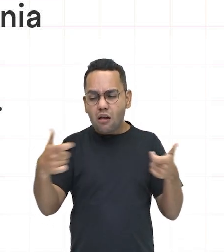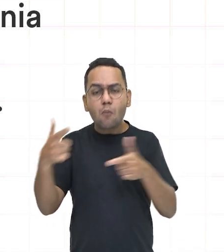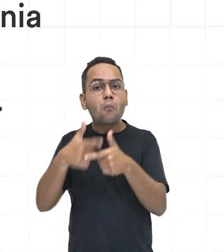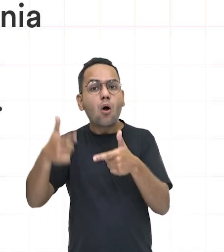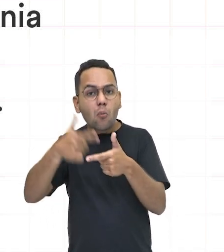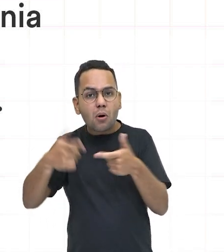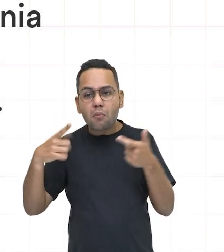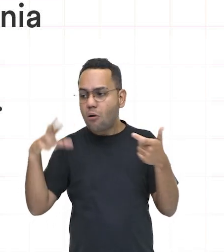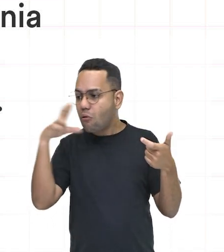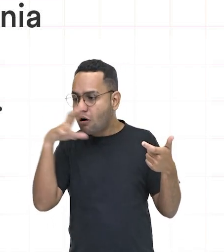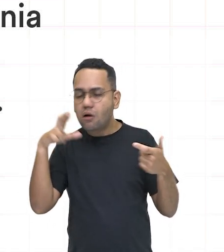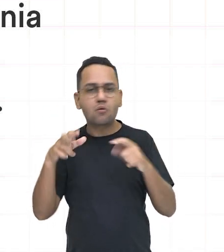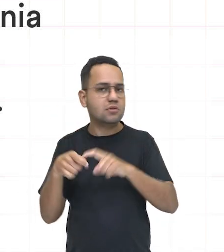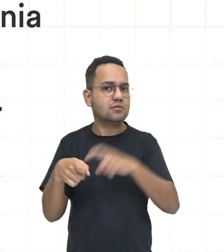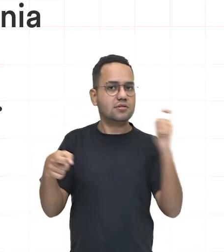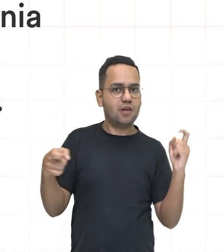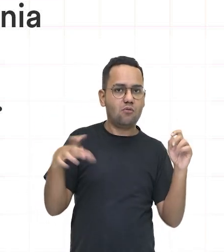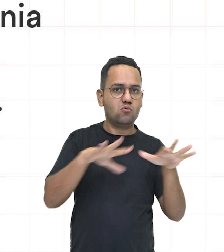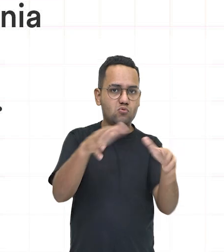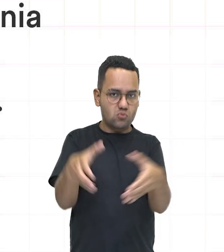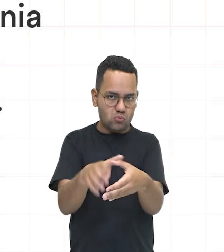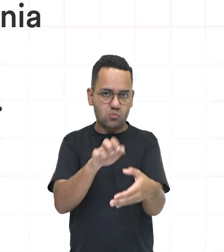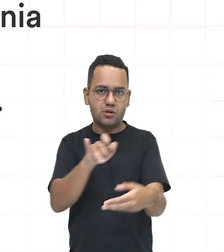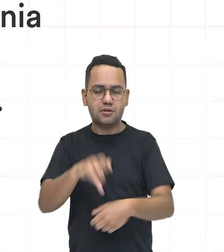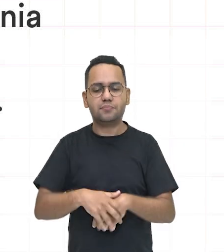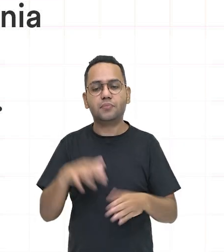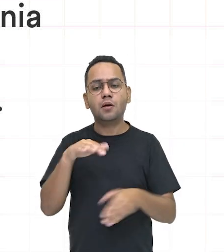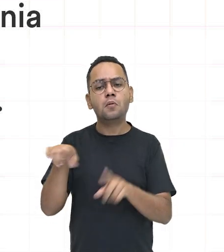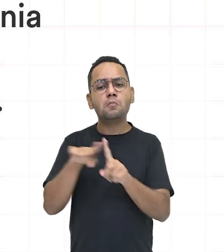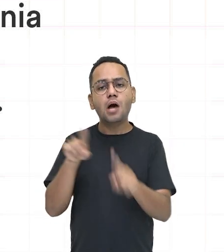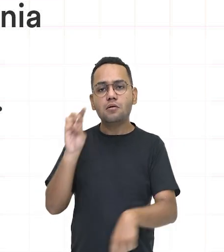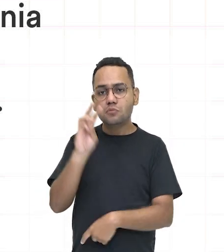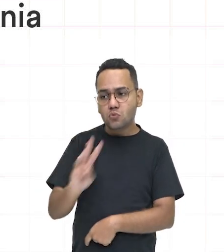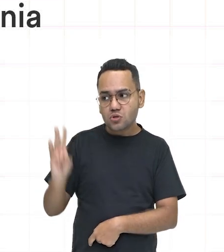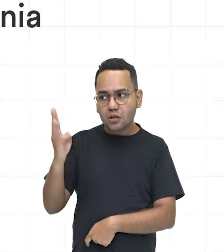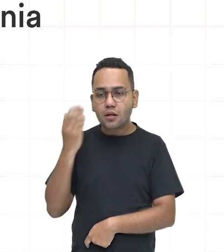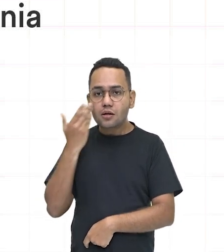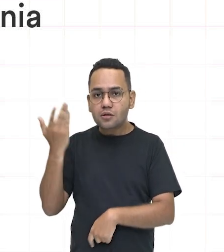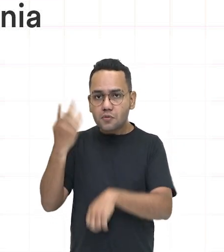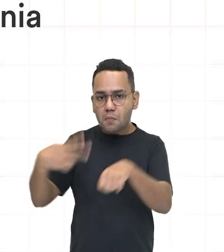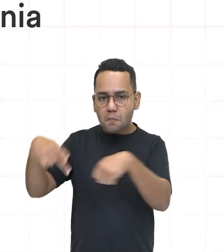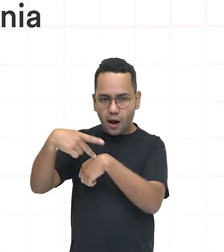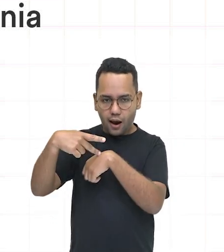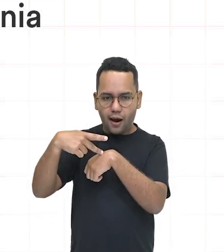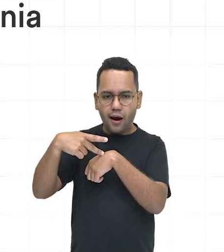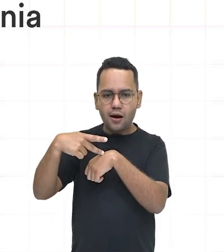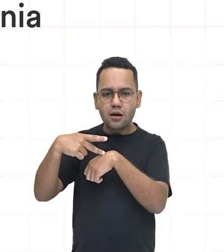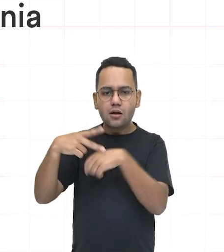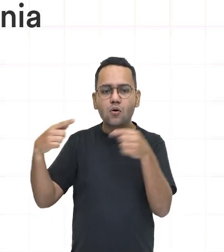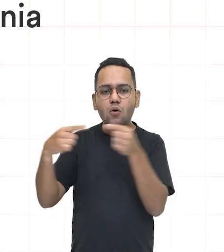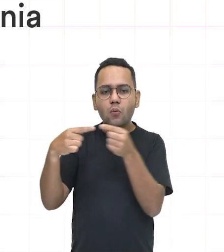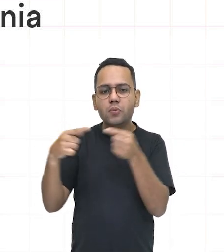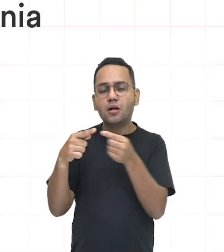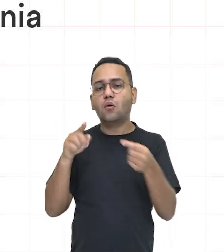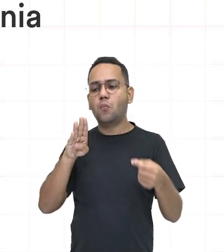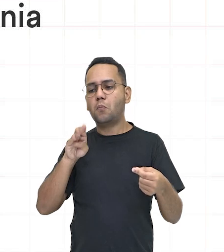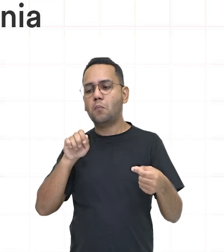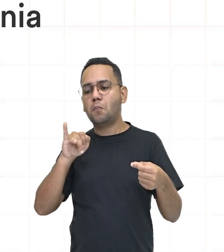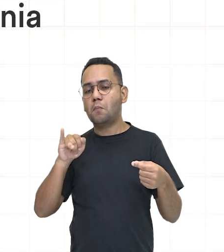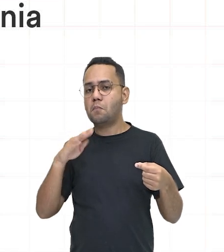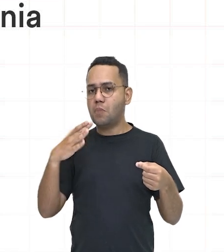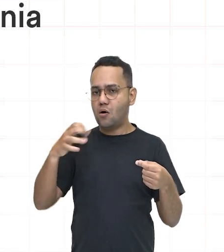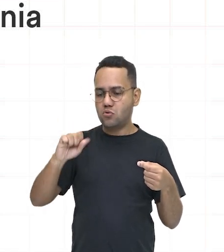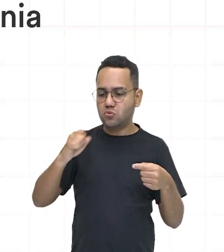Estônia, Letônia e Lituânia, né, que são considerados os países bálticos, tá? Eles